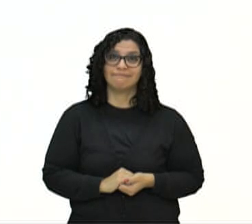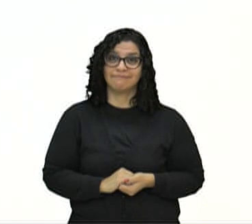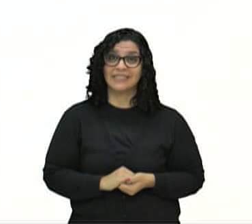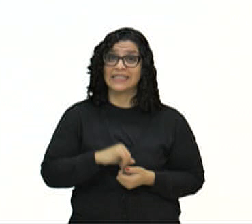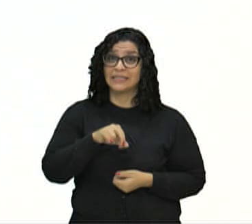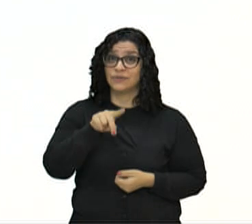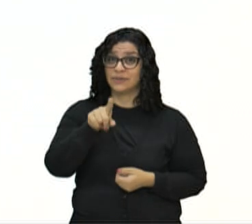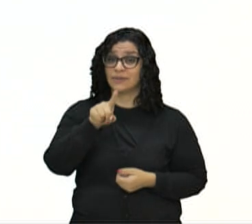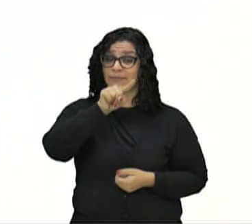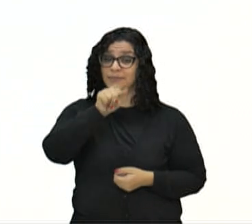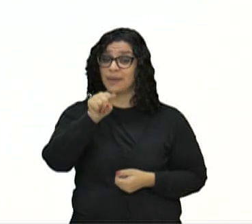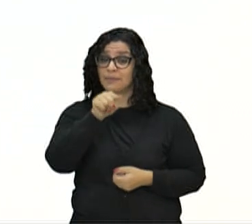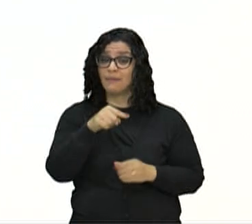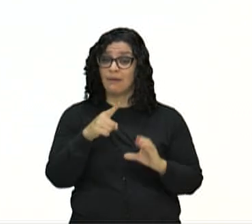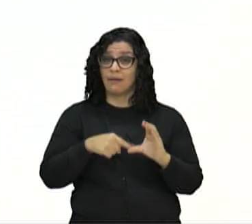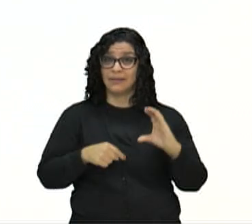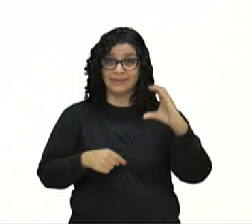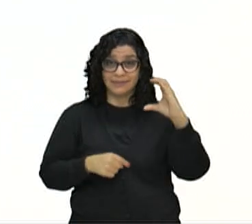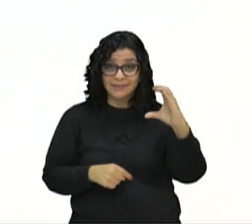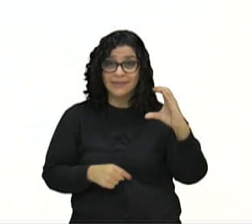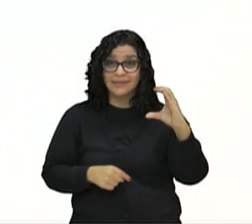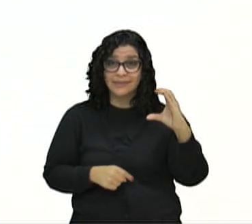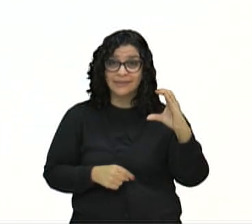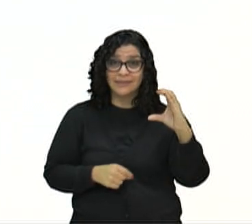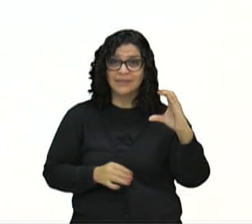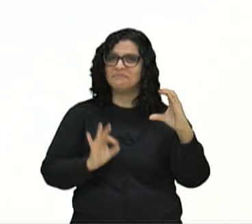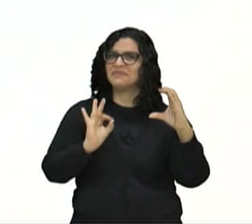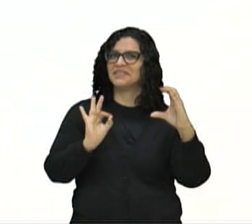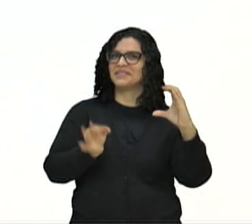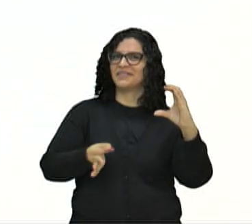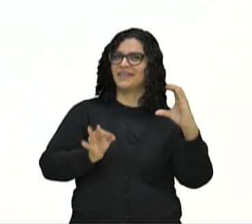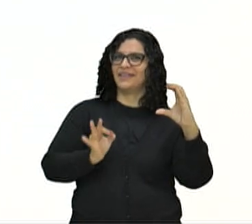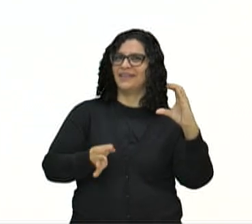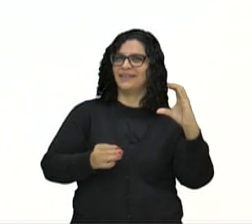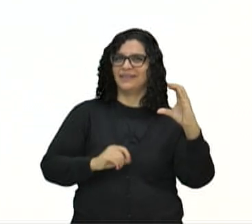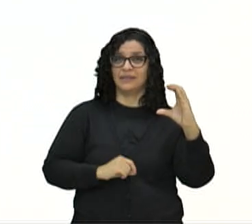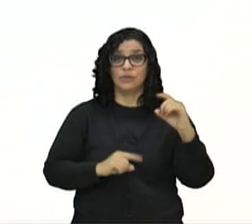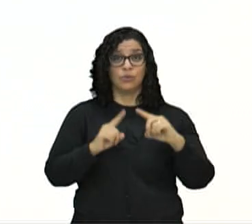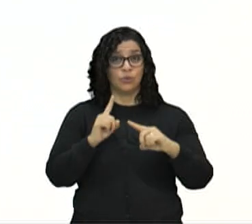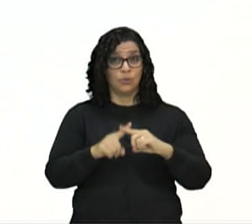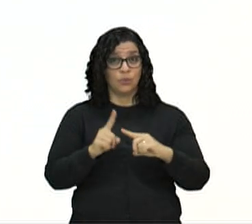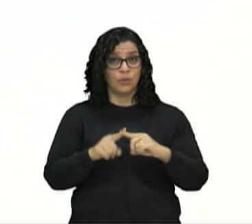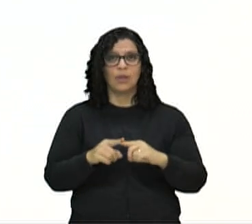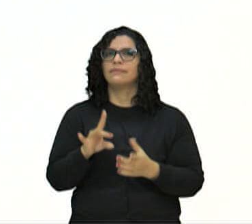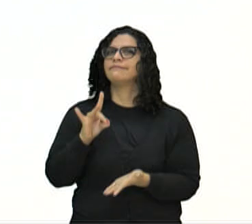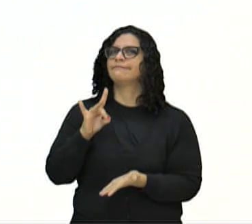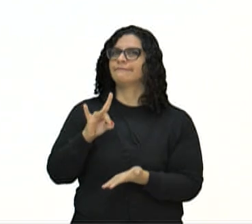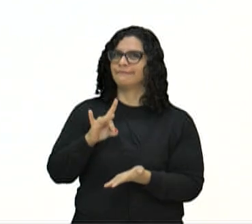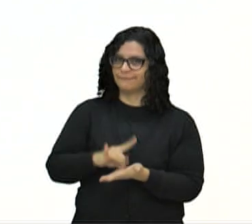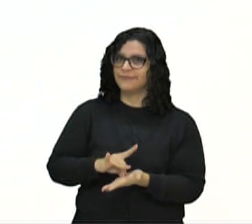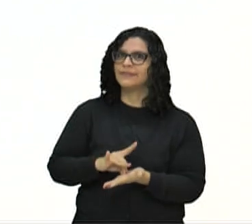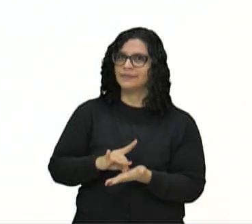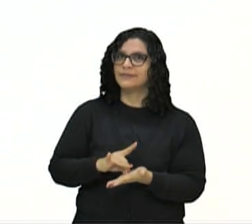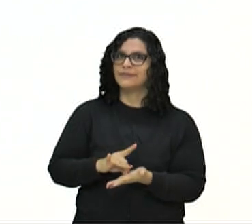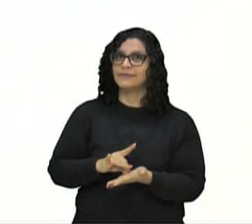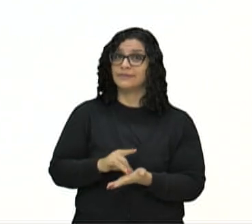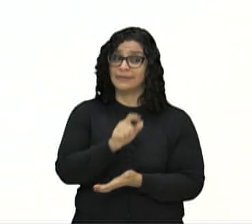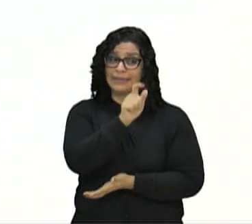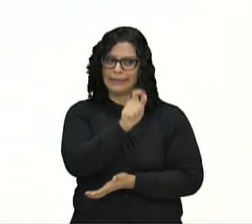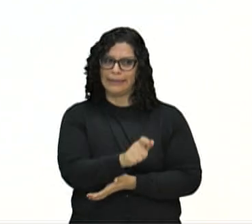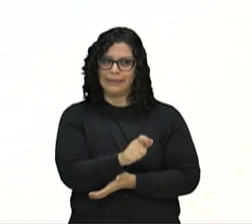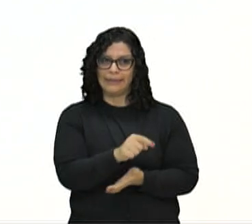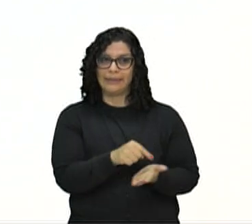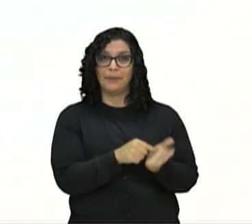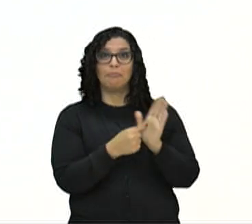Se você marcou a letra C, você acertou, porque realmente ele